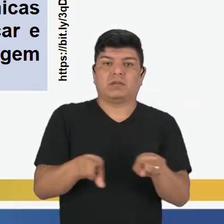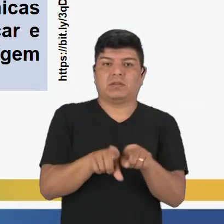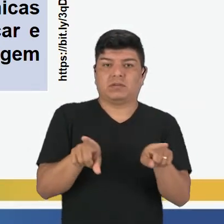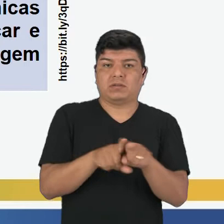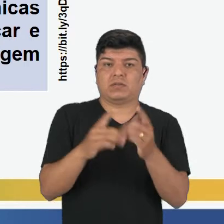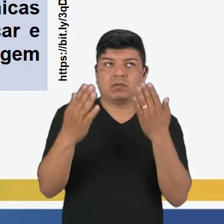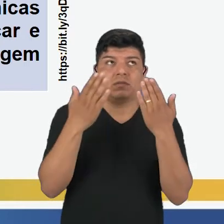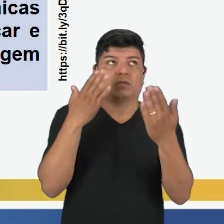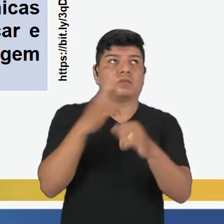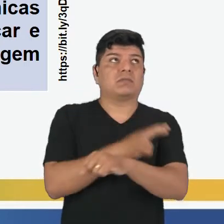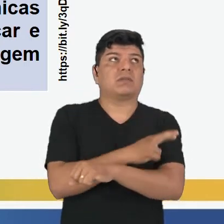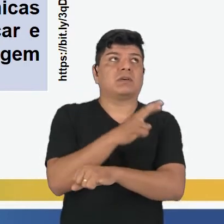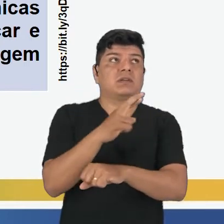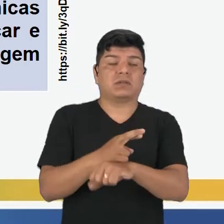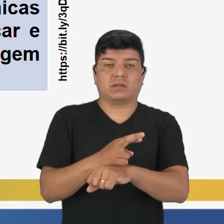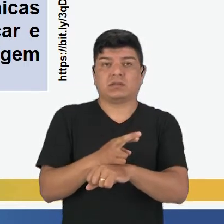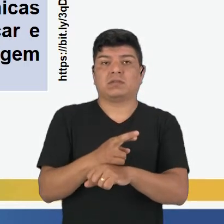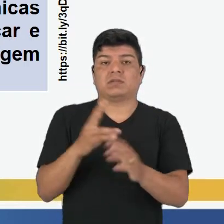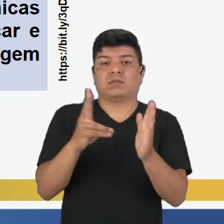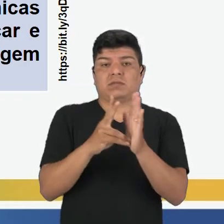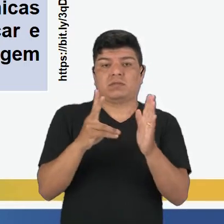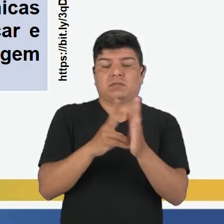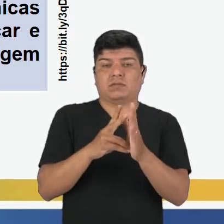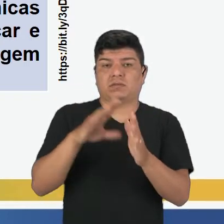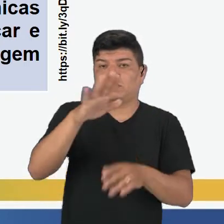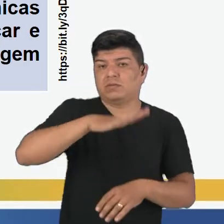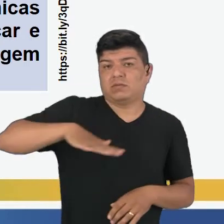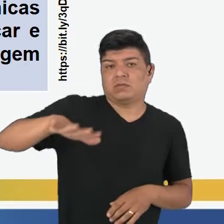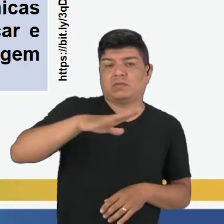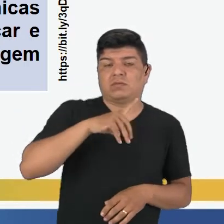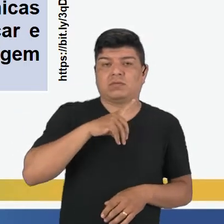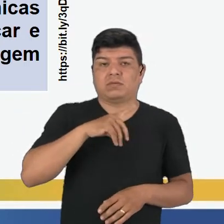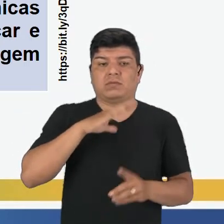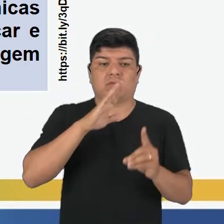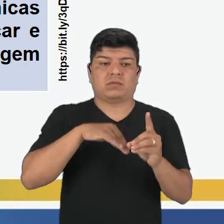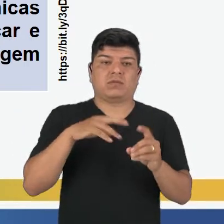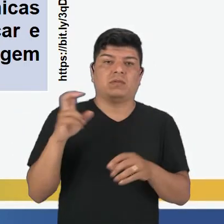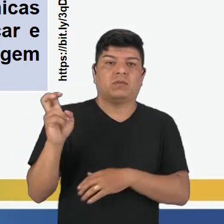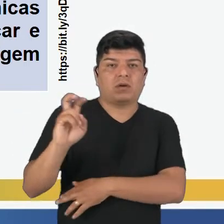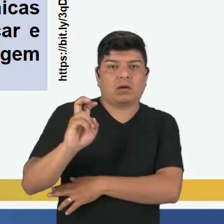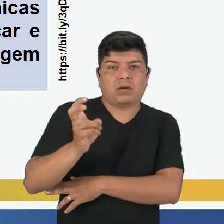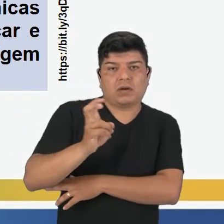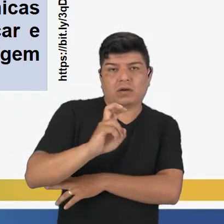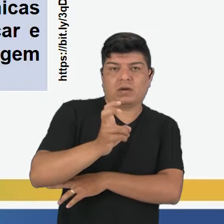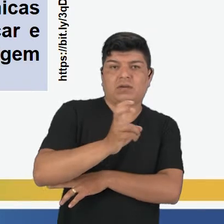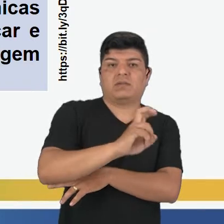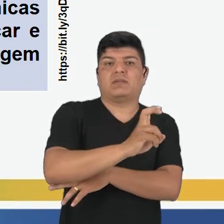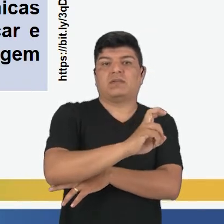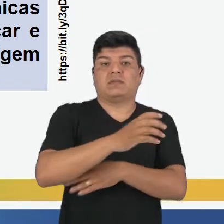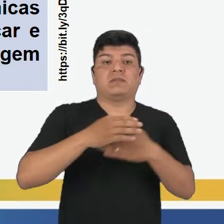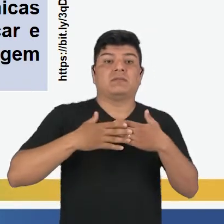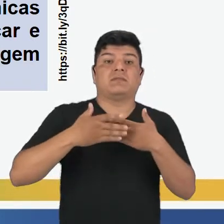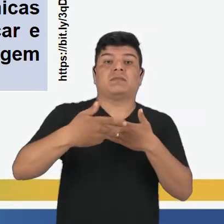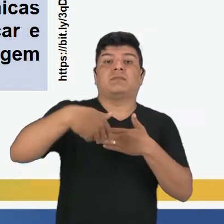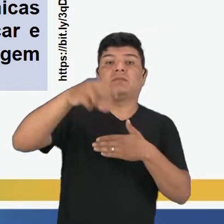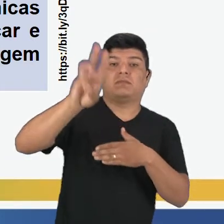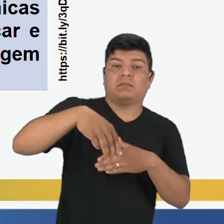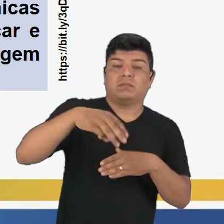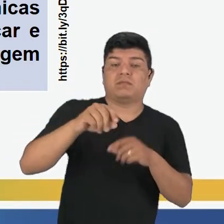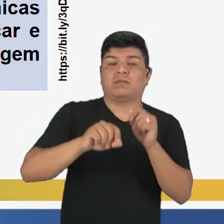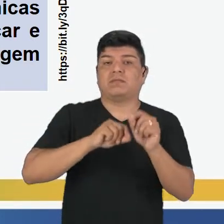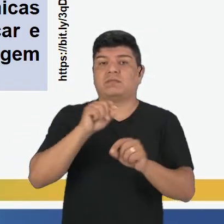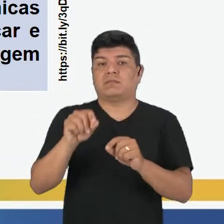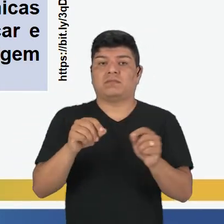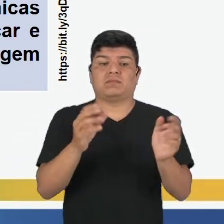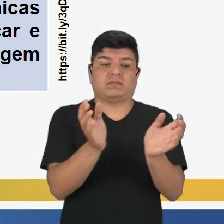relacionadas àquela religião. Os indígenas, de um modo geral, têm o mito da jiboia, a partir de quem